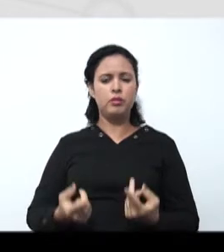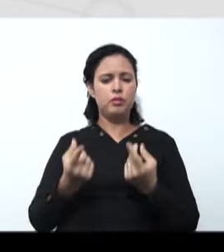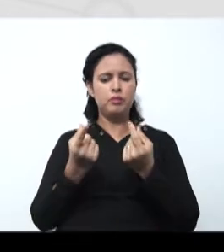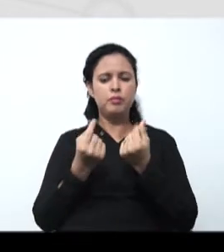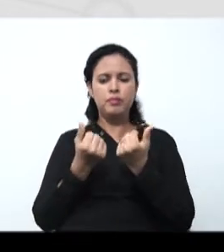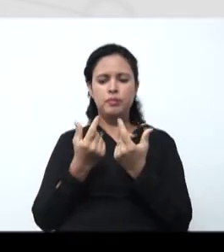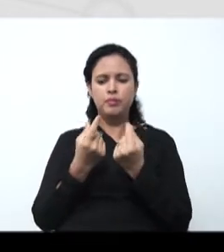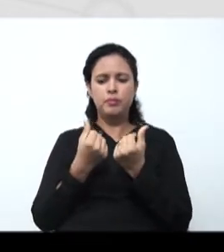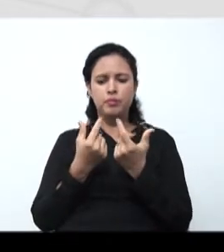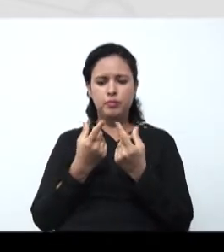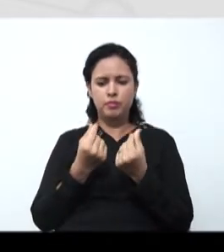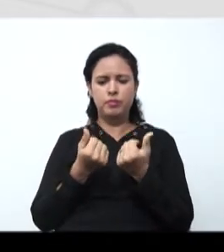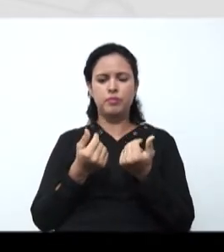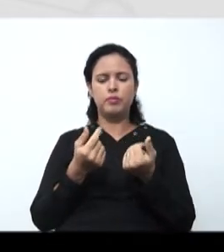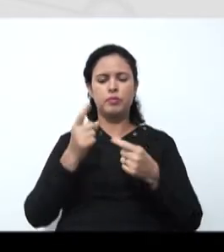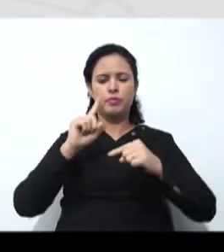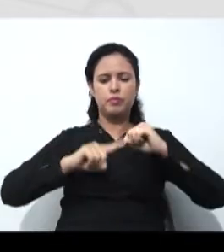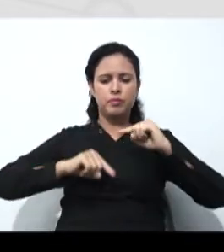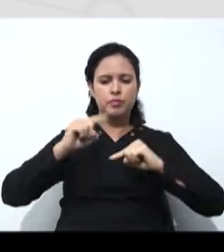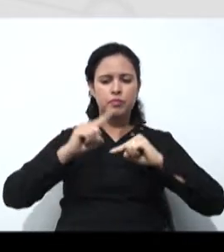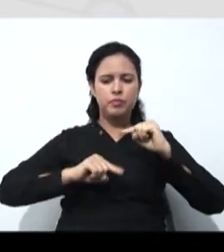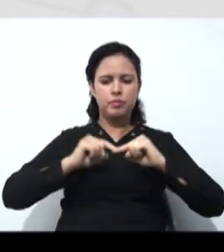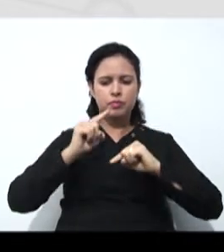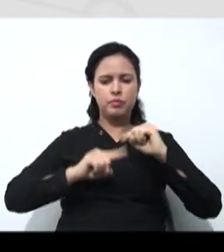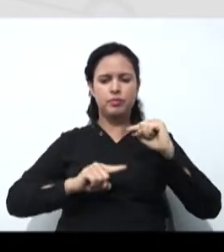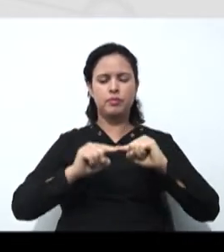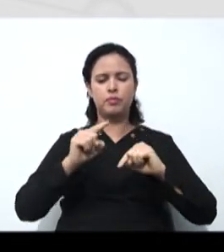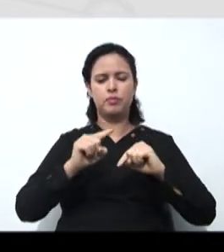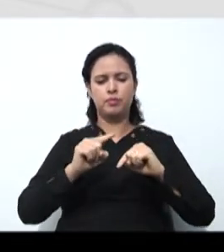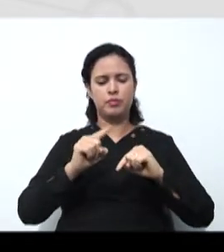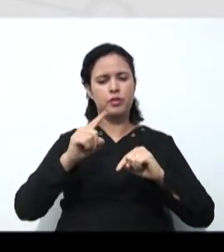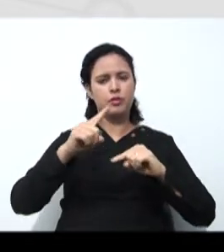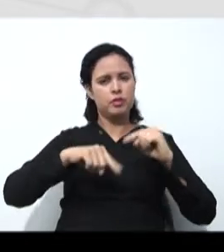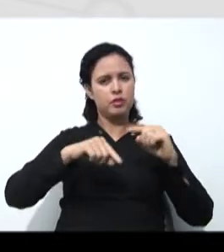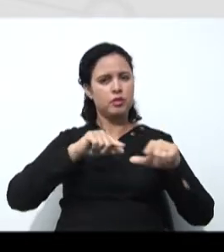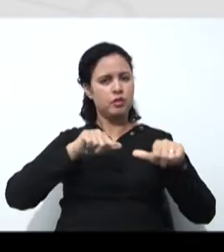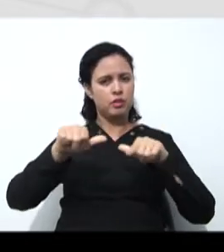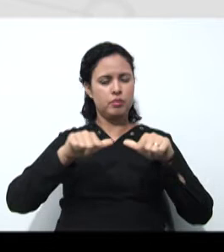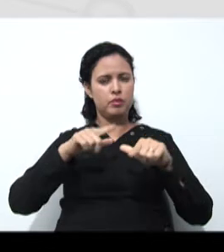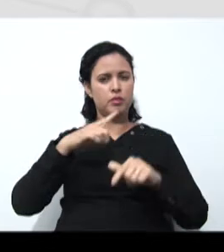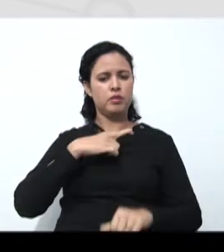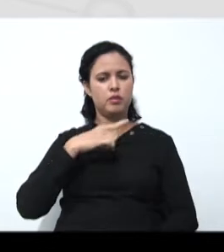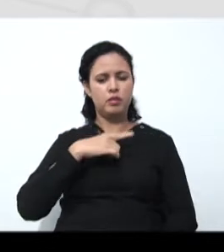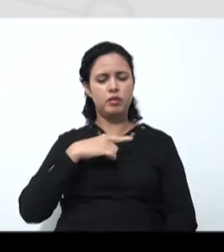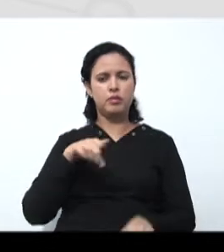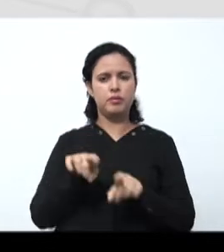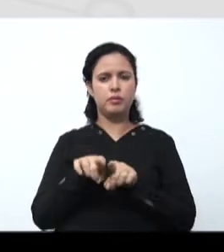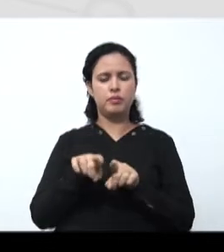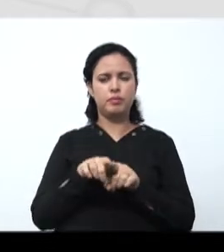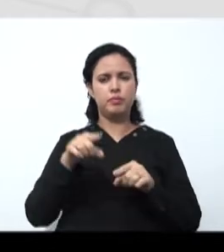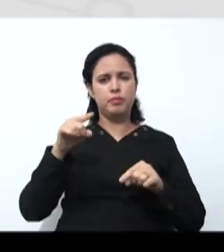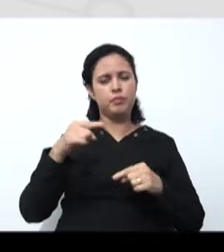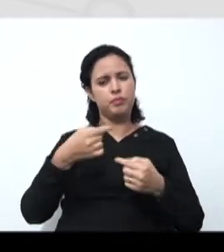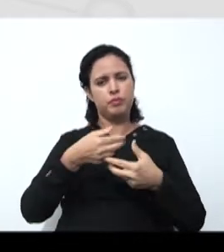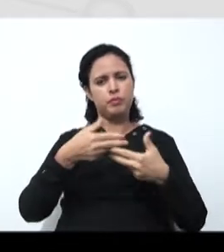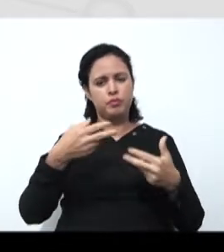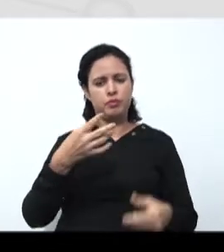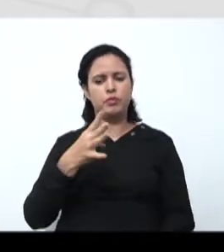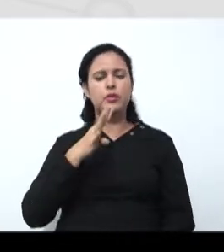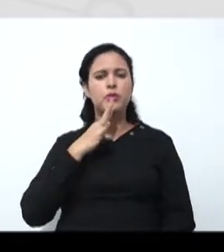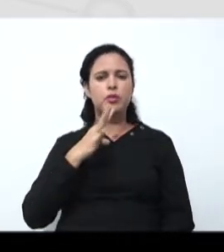recursos financeiros, recursos materiais, que são os materiais de trabalho que a gente tem, e os recursos